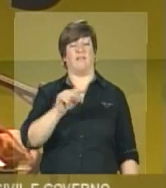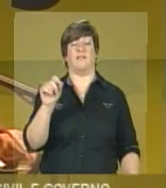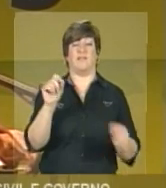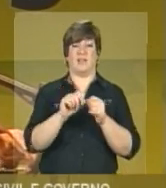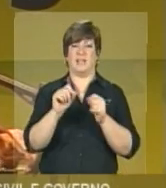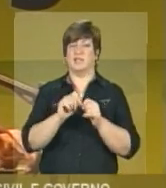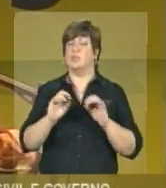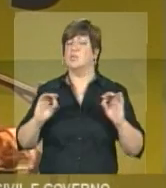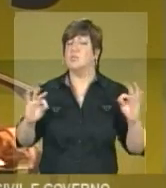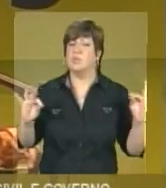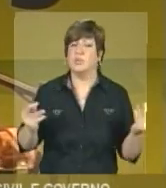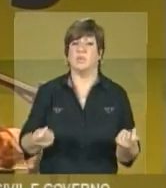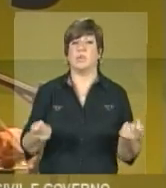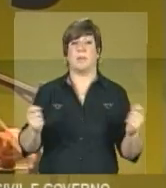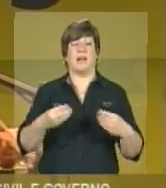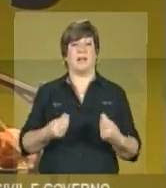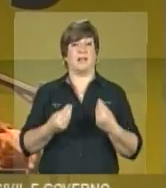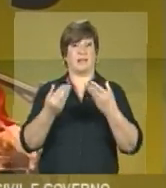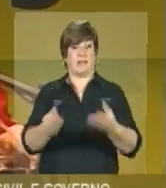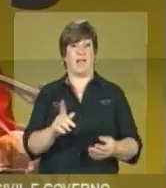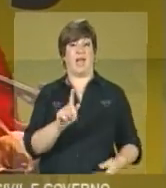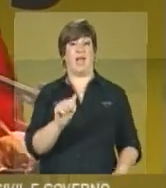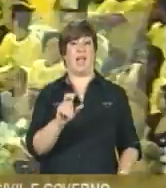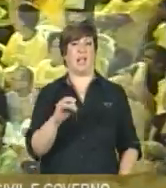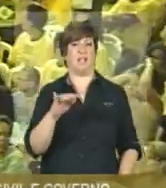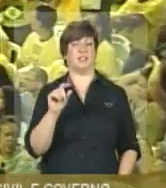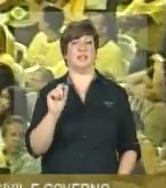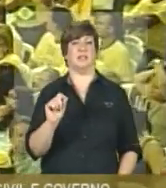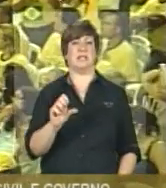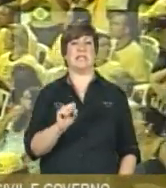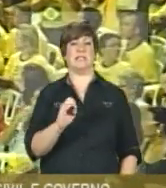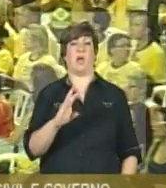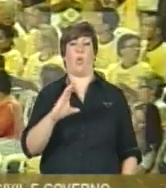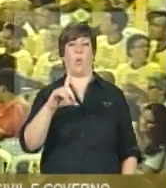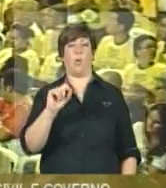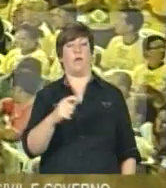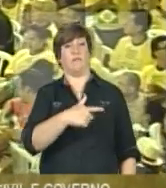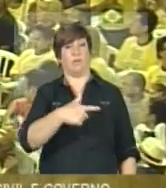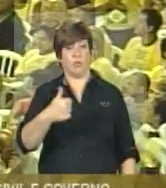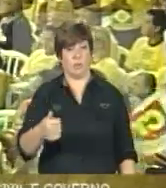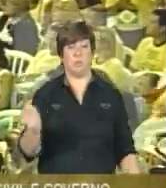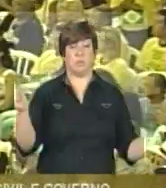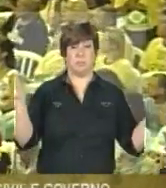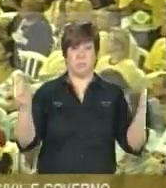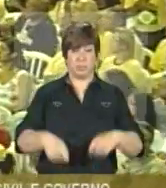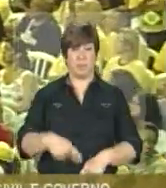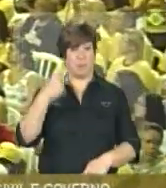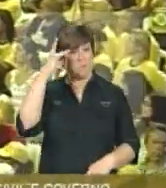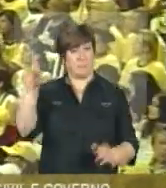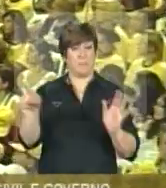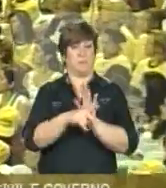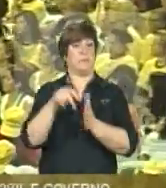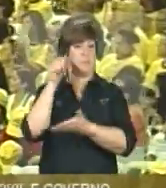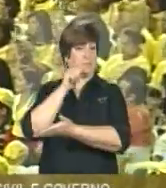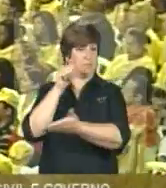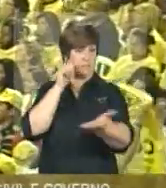faremos tudo para garantir que o século XXI seja o século das mulheres.